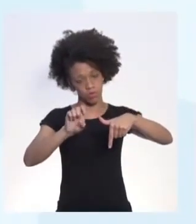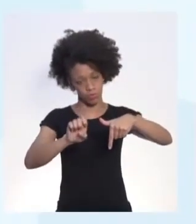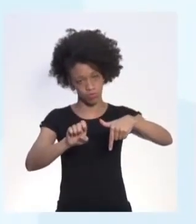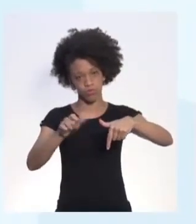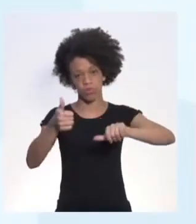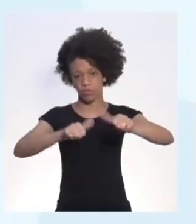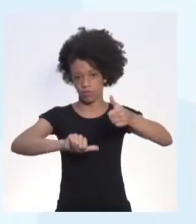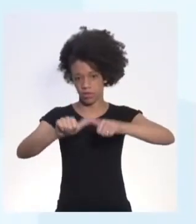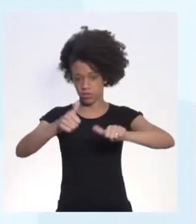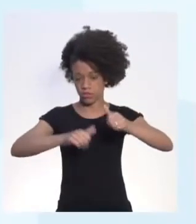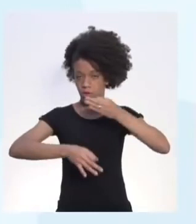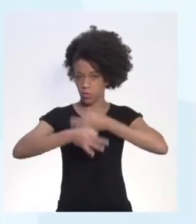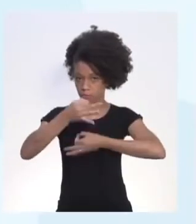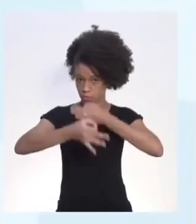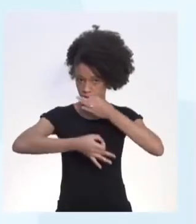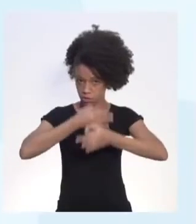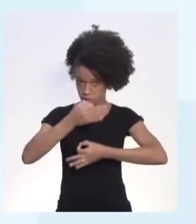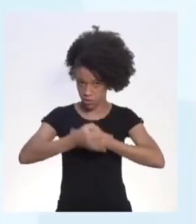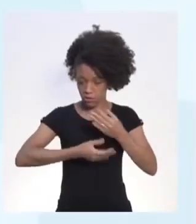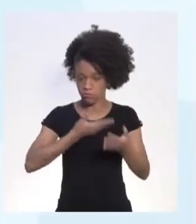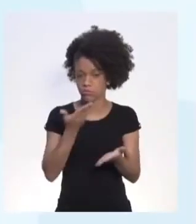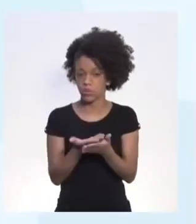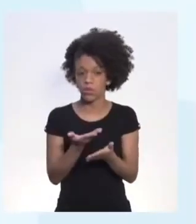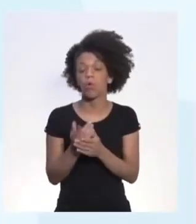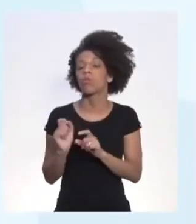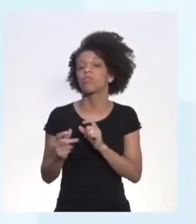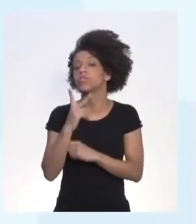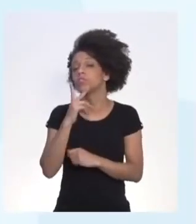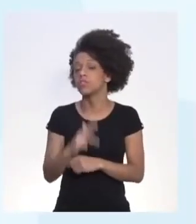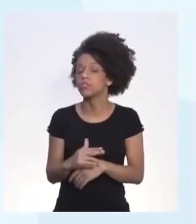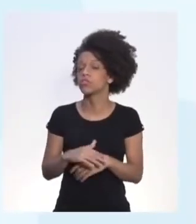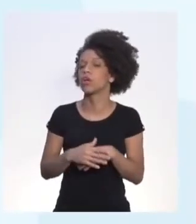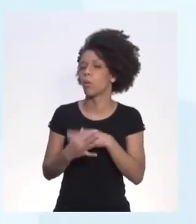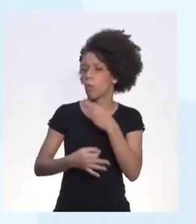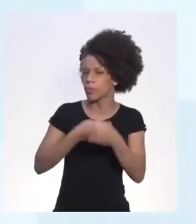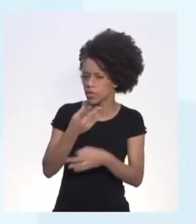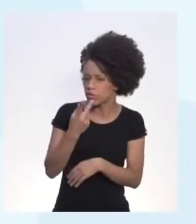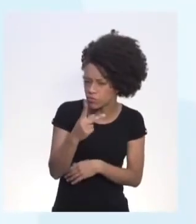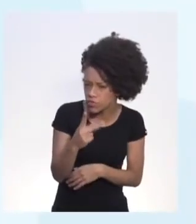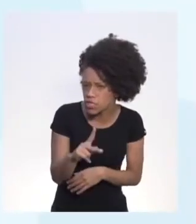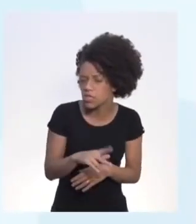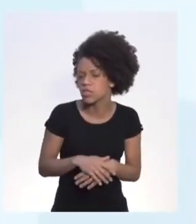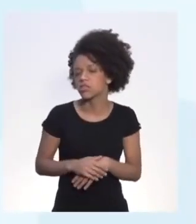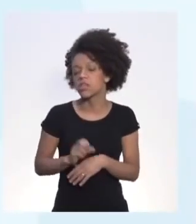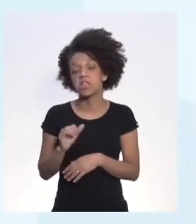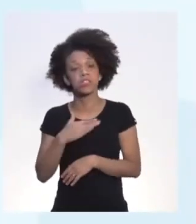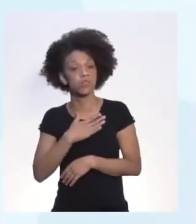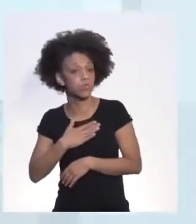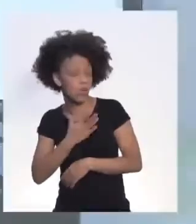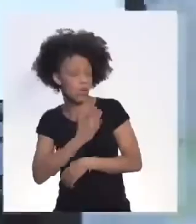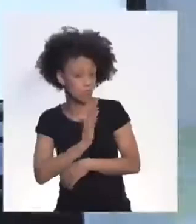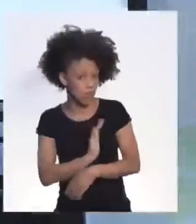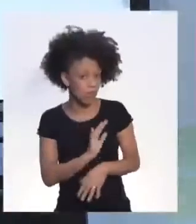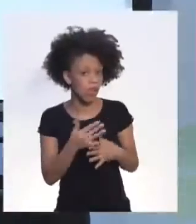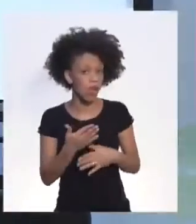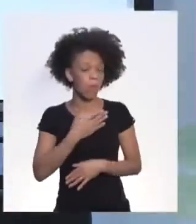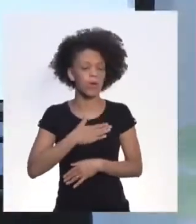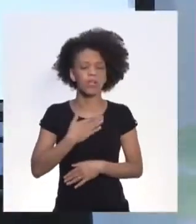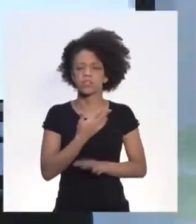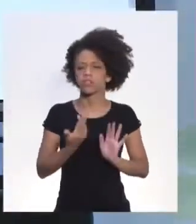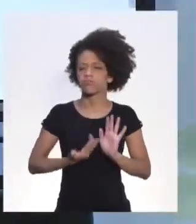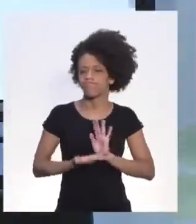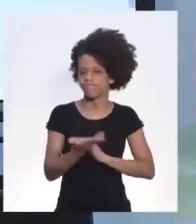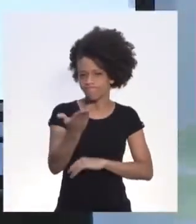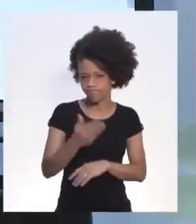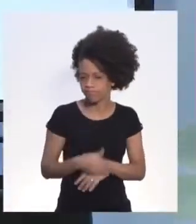deixem de colocar, avaliem, coloca lá o que vocês acharam da aula, se vocês gostaram ou não. É sempre um prazer estar aqui com vocês. Obrigado,